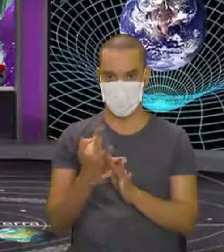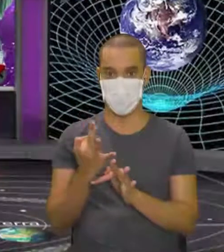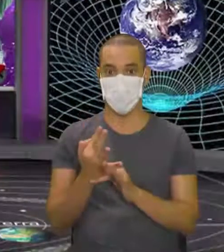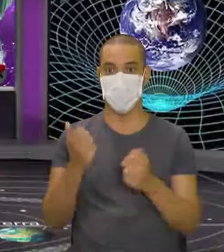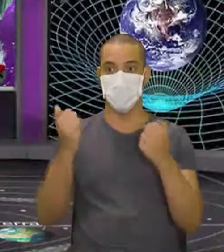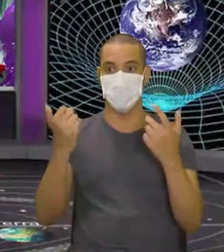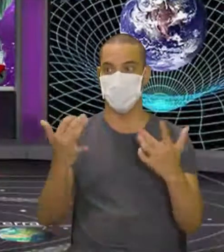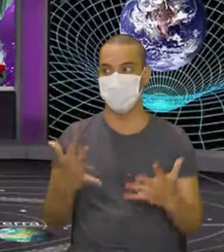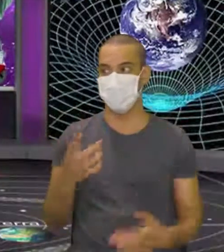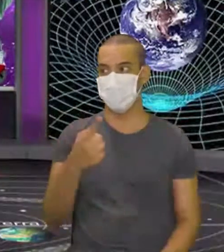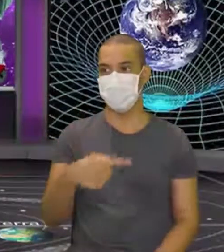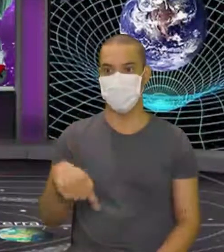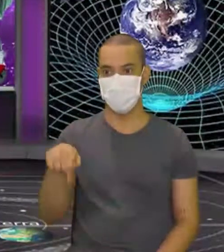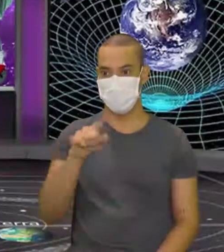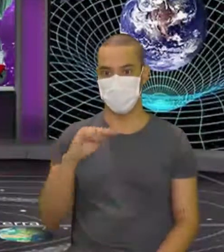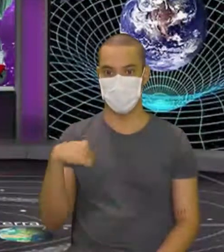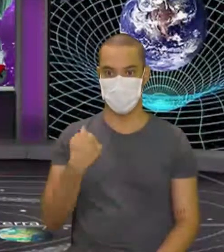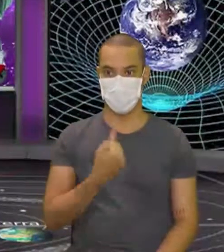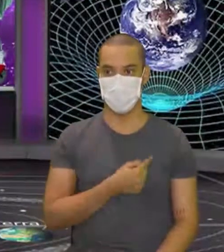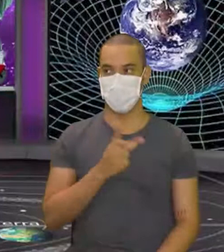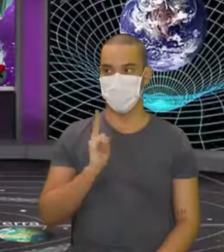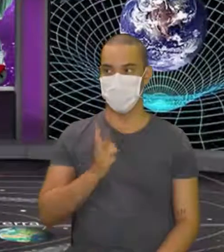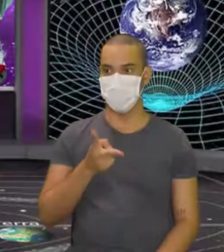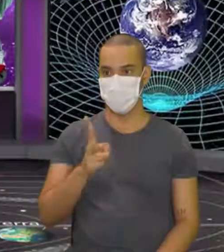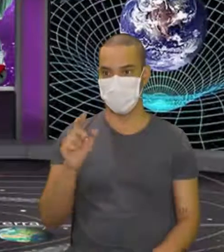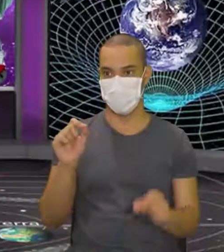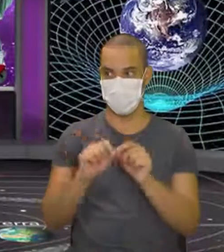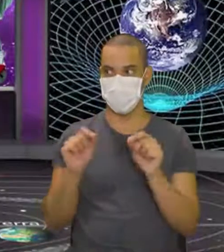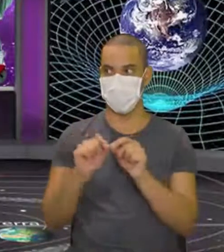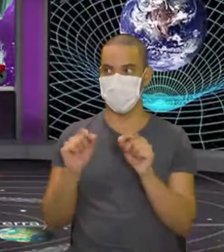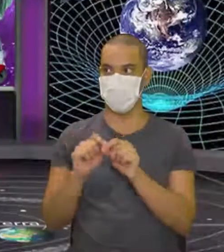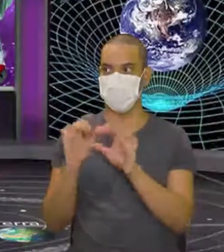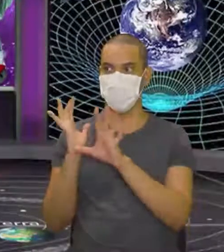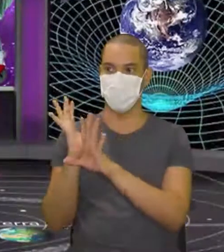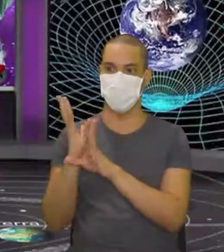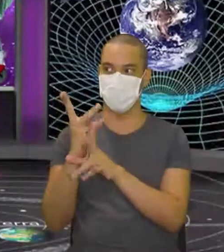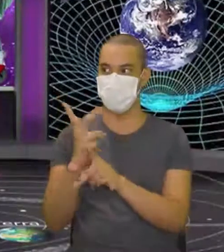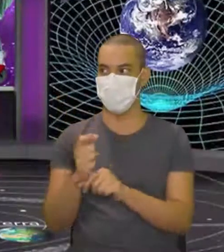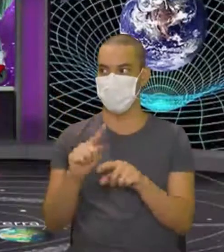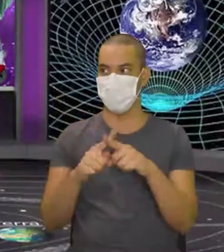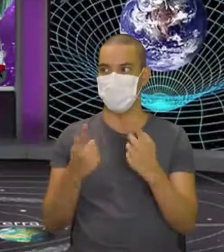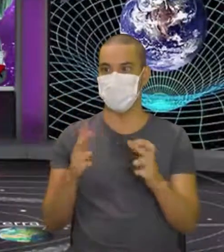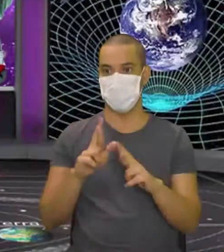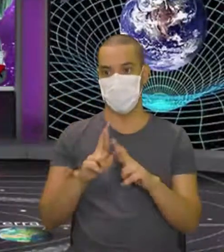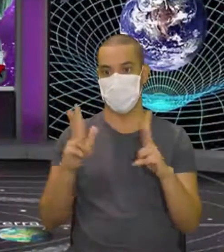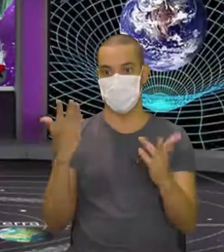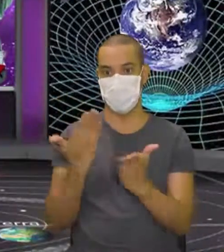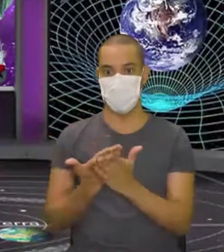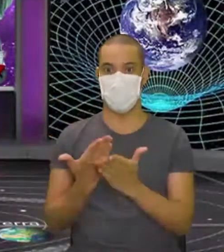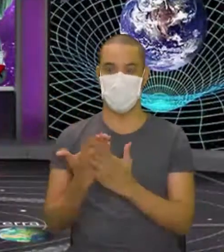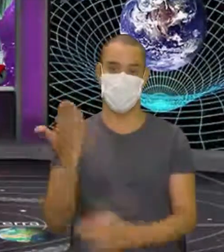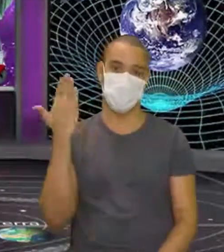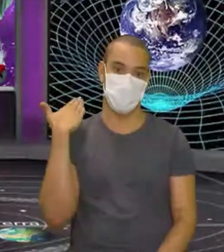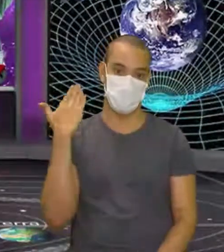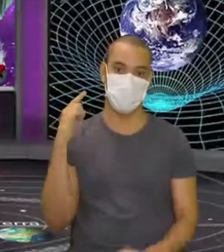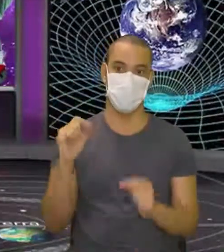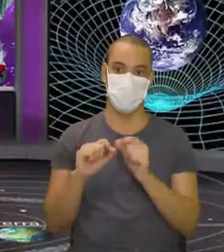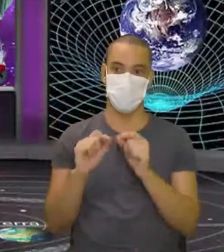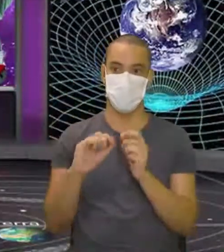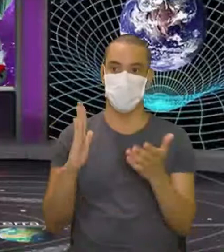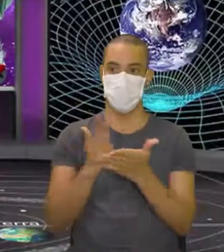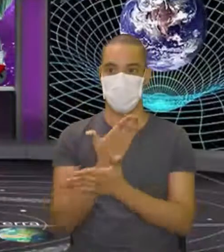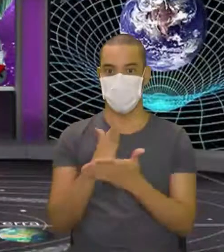para vocês que nós íamos continuar fazendo revisão. Só que diferente da aula passada, nós vamos fazer alguns